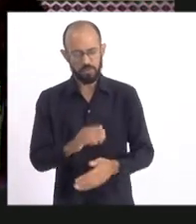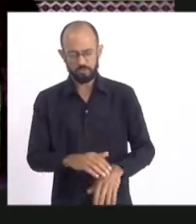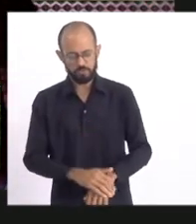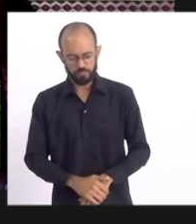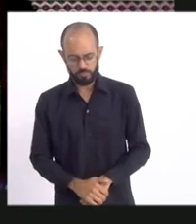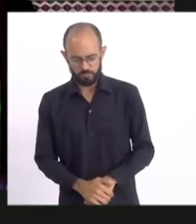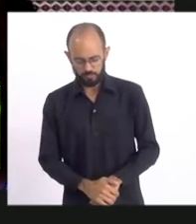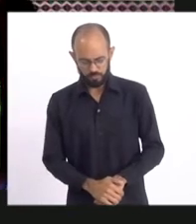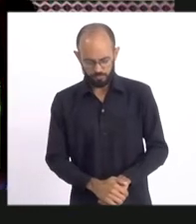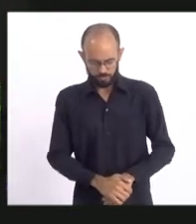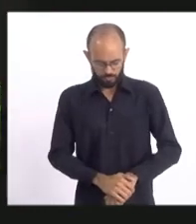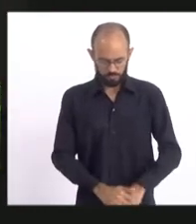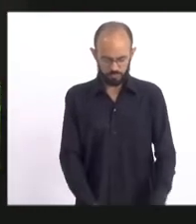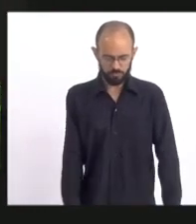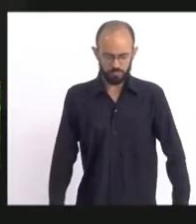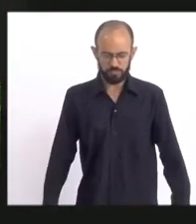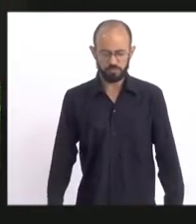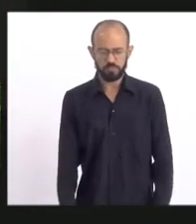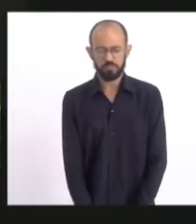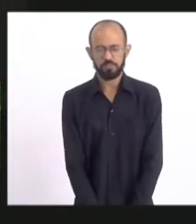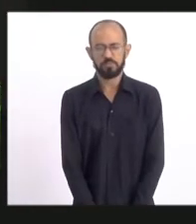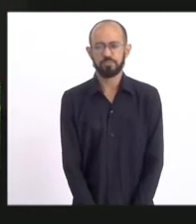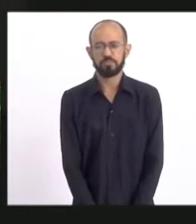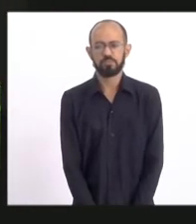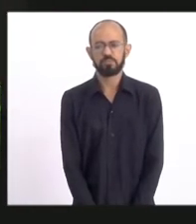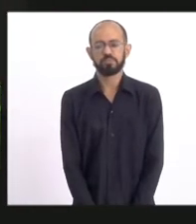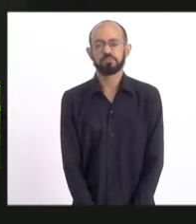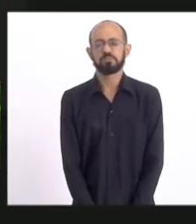Só em votação, aprovado.